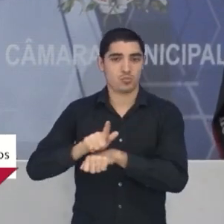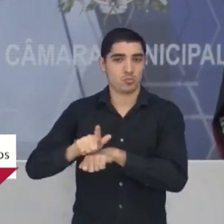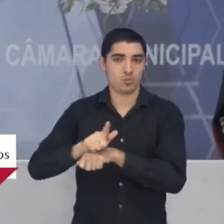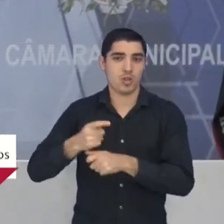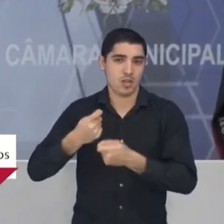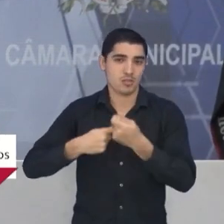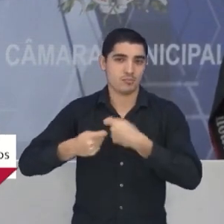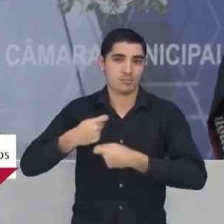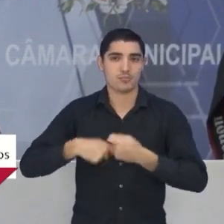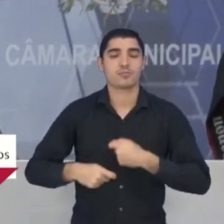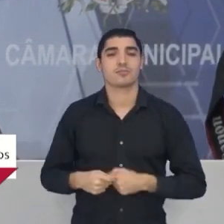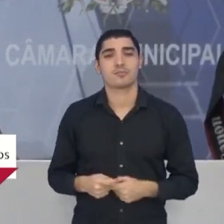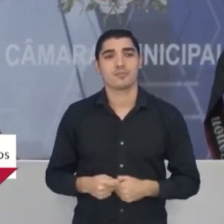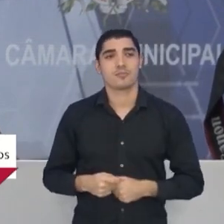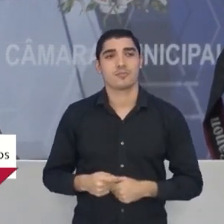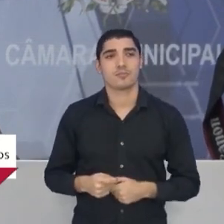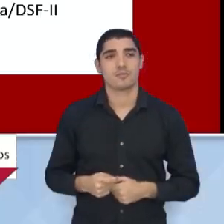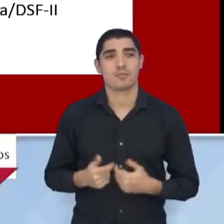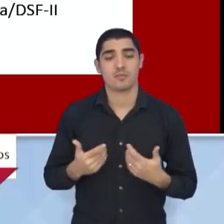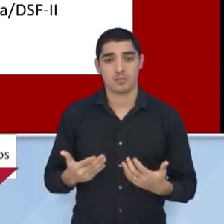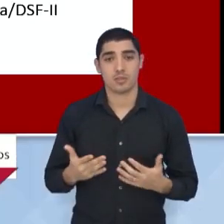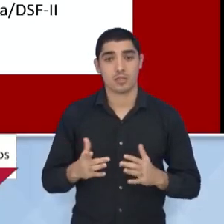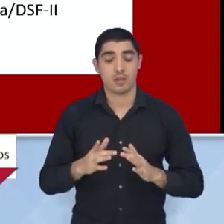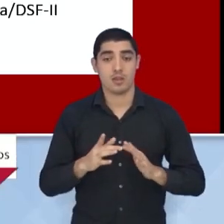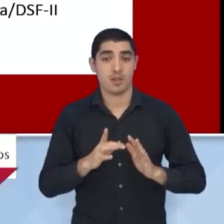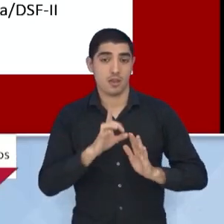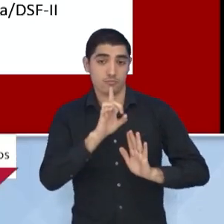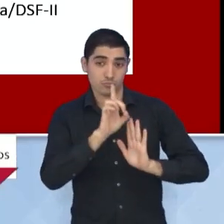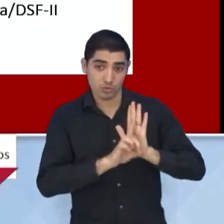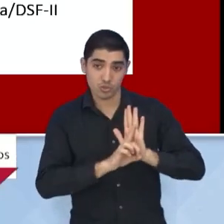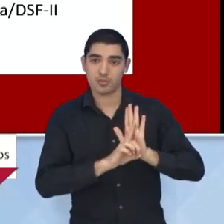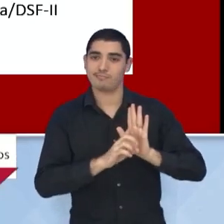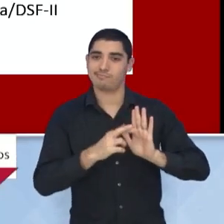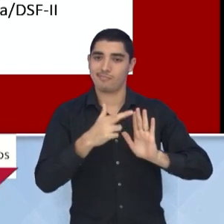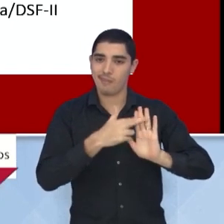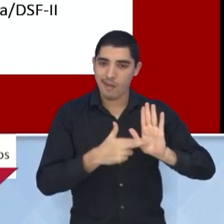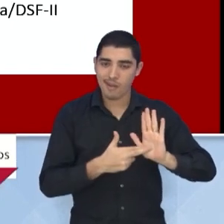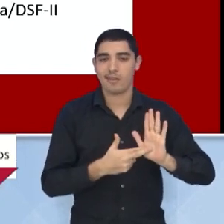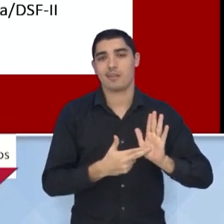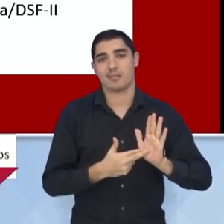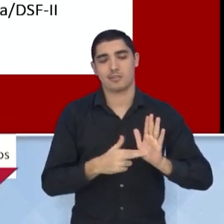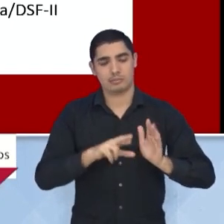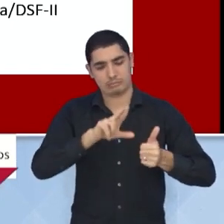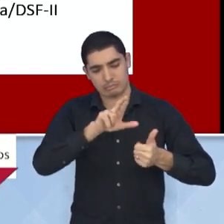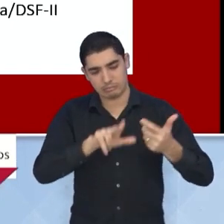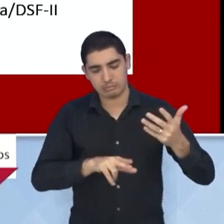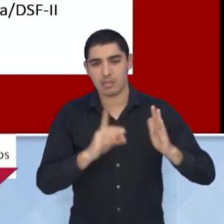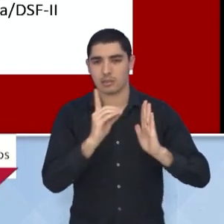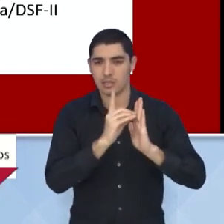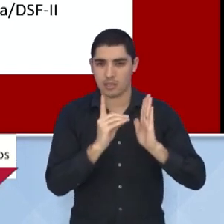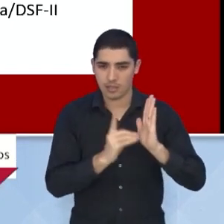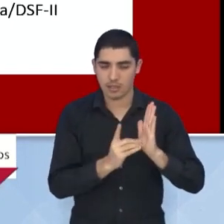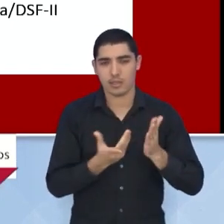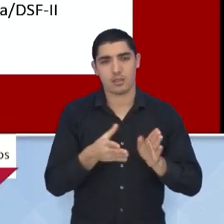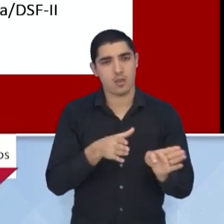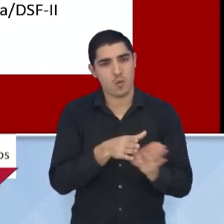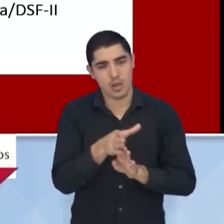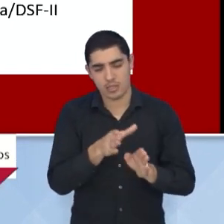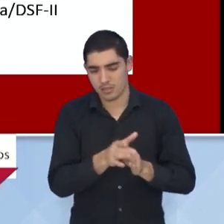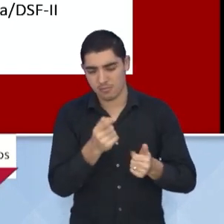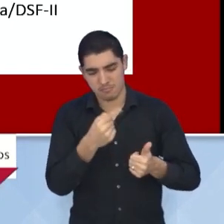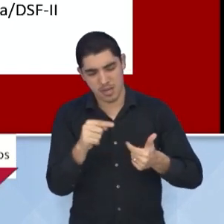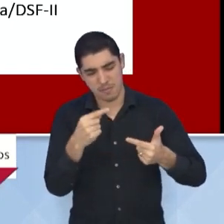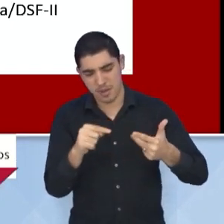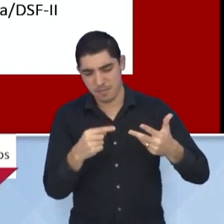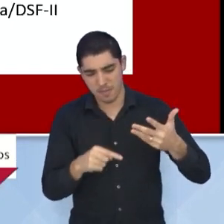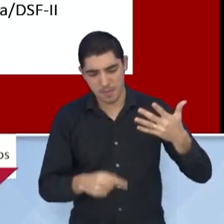regras de governança de prover diretrizes normas decretos orientações instruções